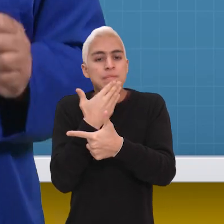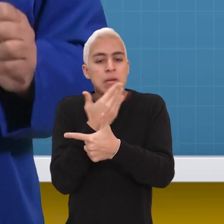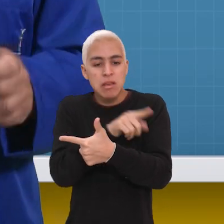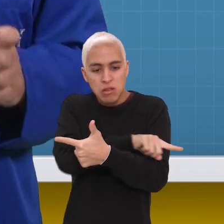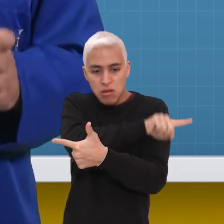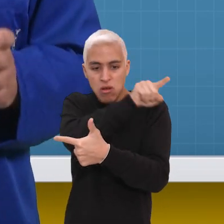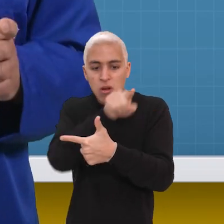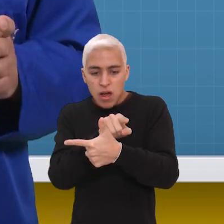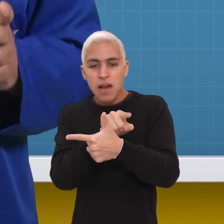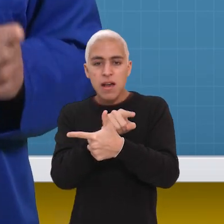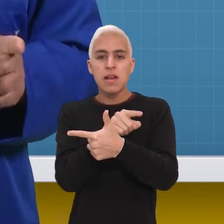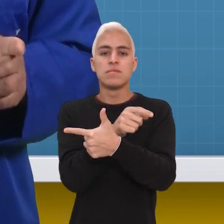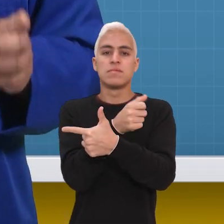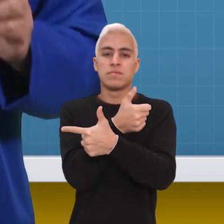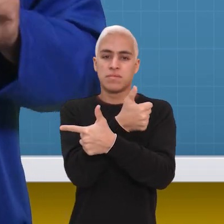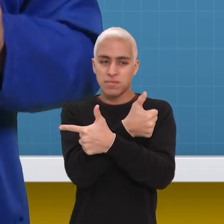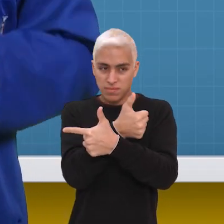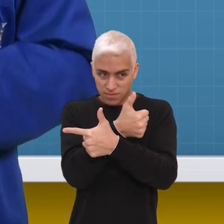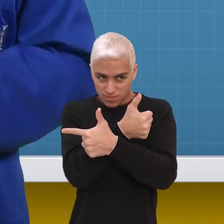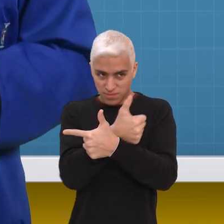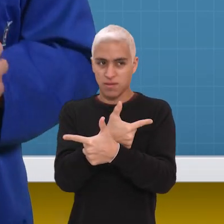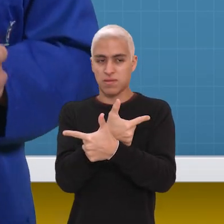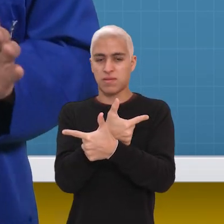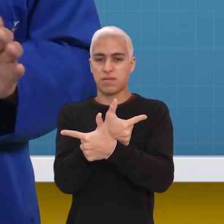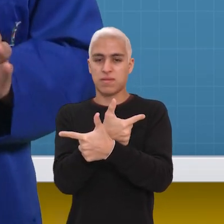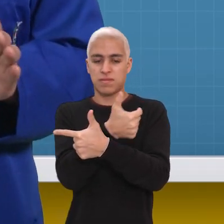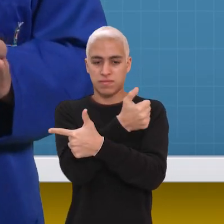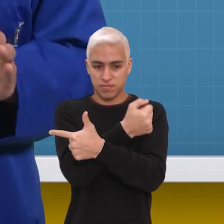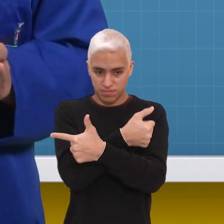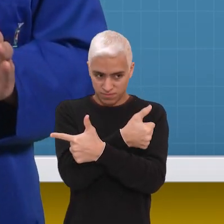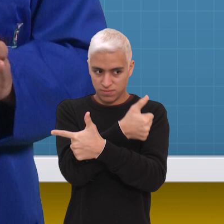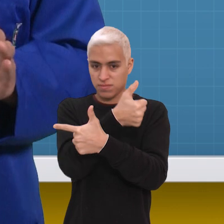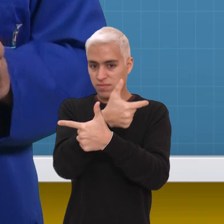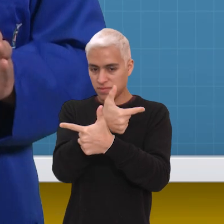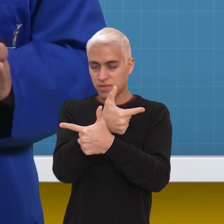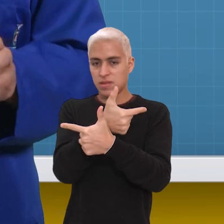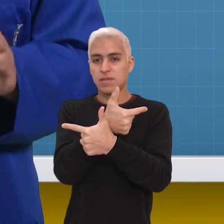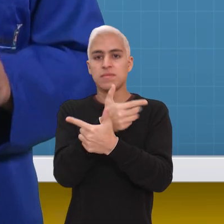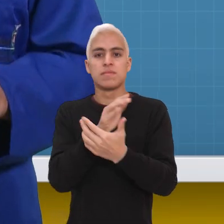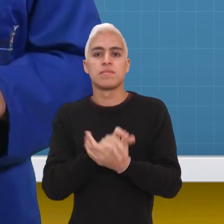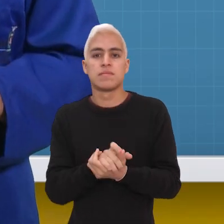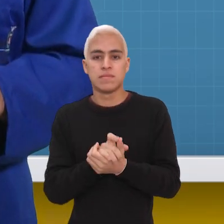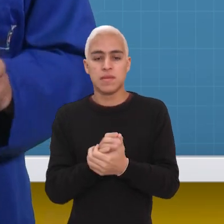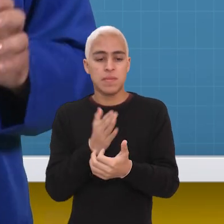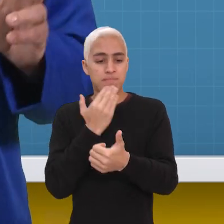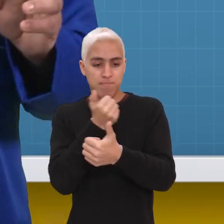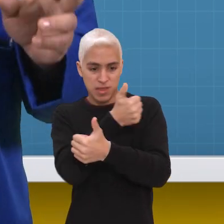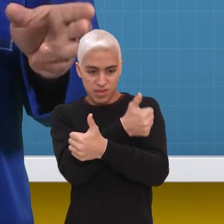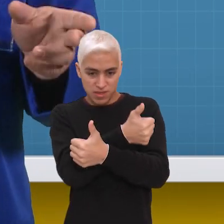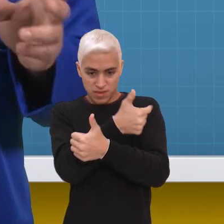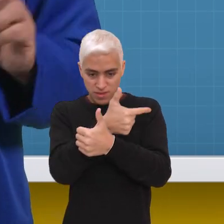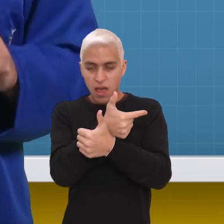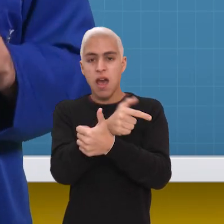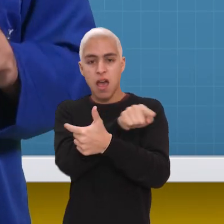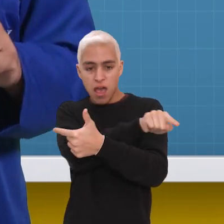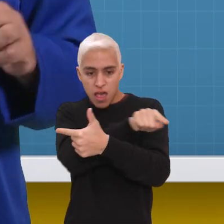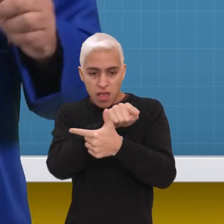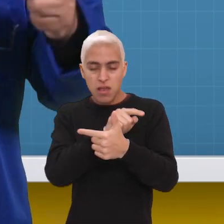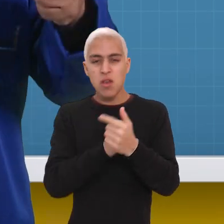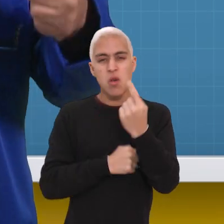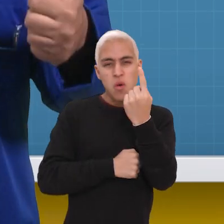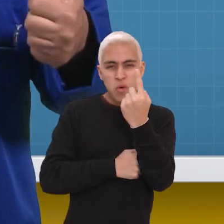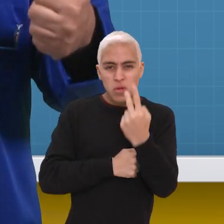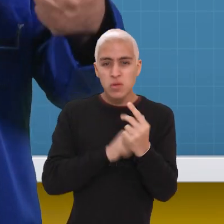sozinho, eu peço ajuda para o vizinho. Quem está logo do lado do 1 ali? O 2. Então, eu vou pedir ajuda para